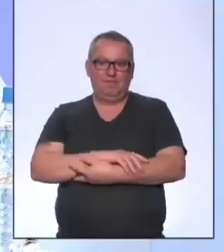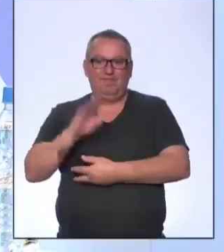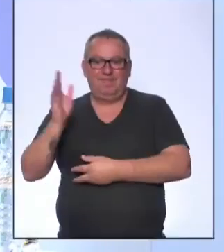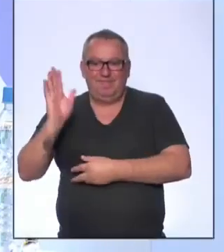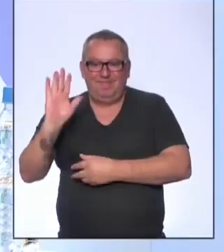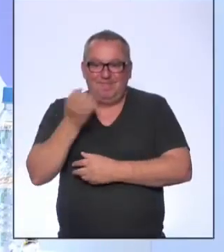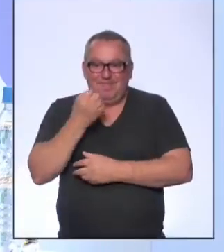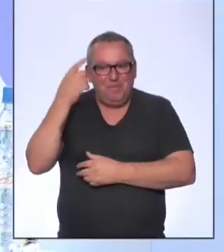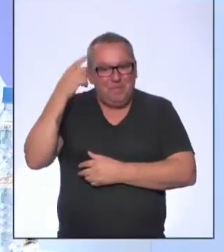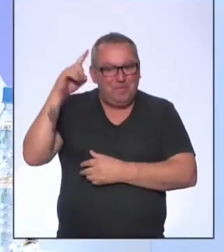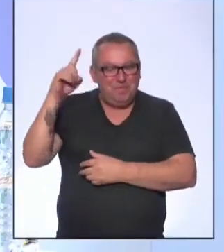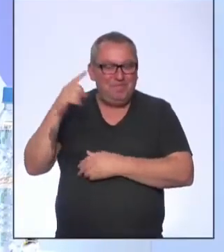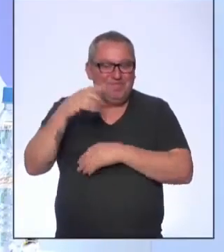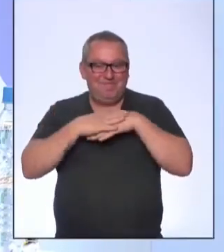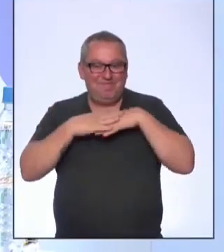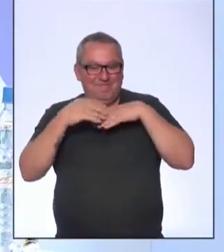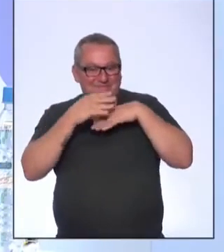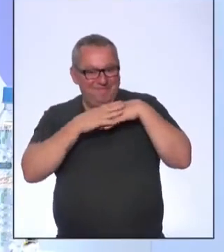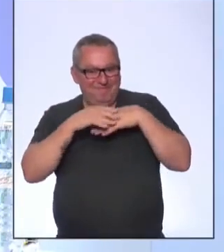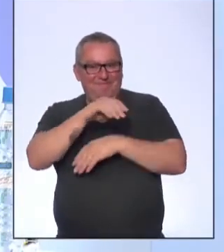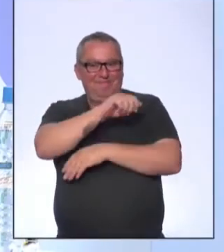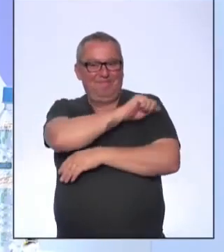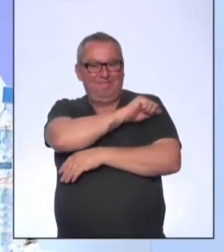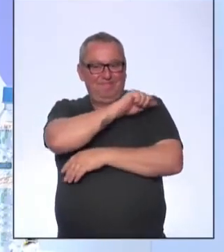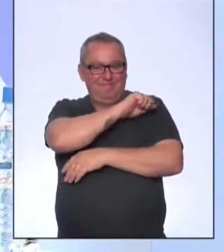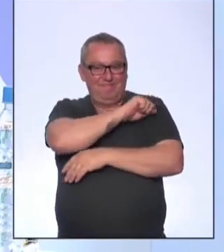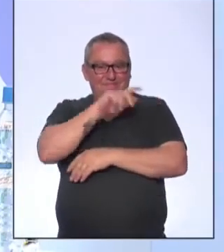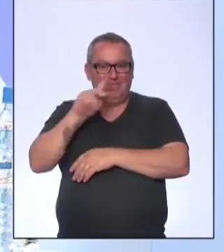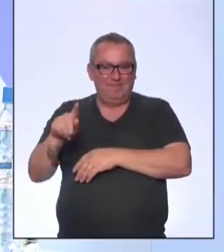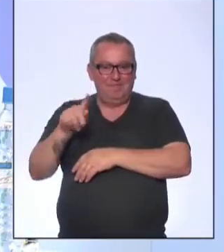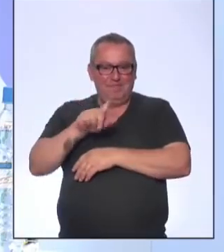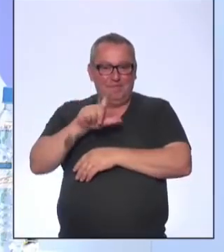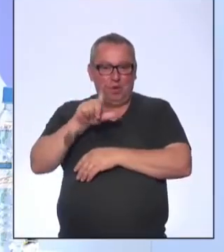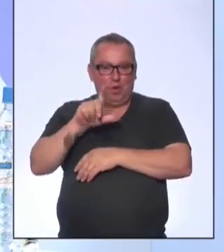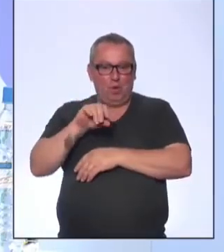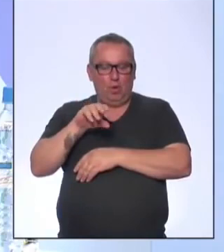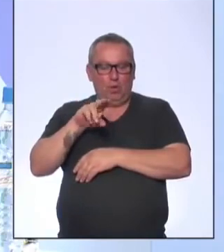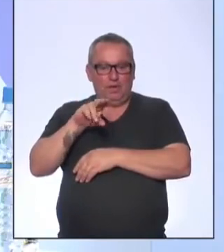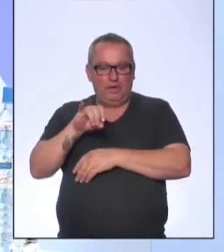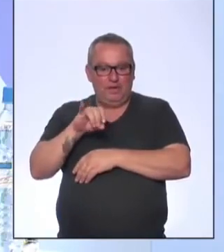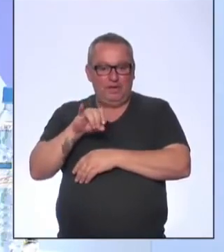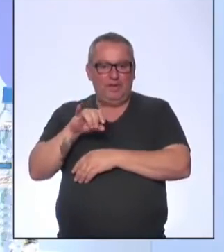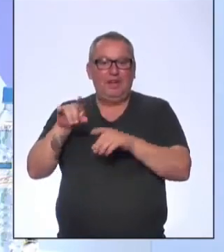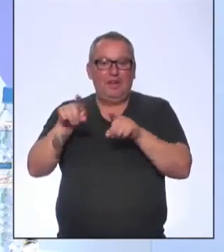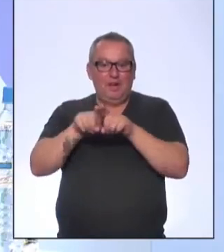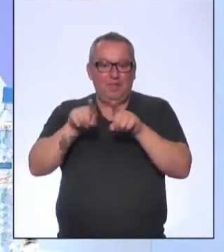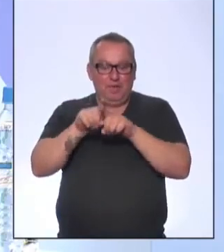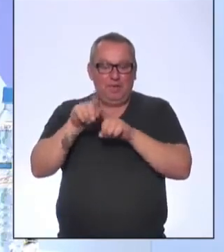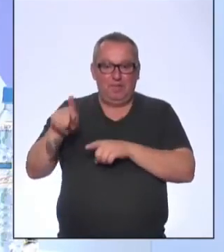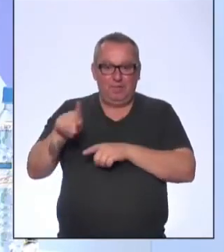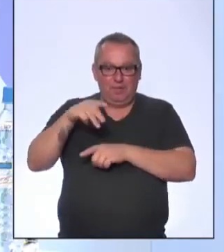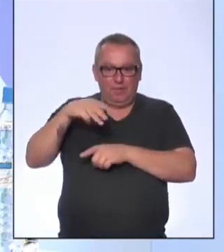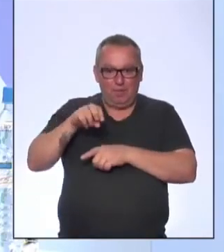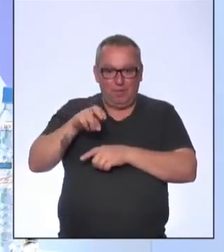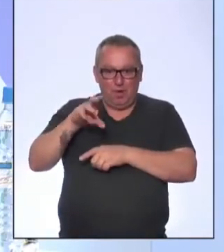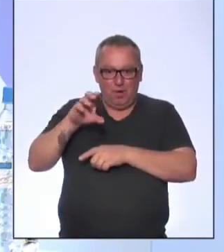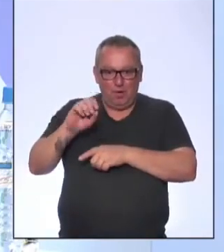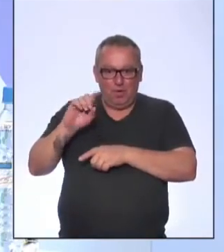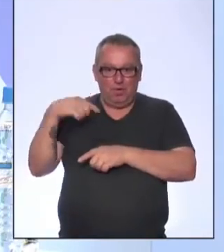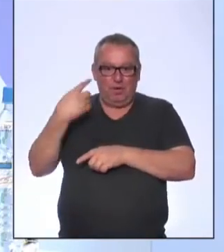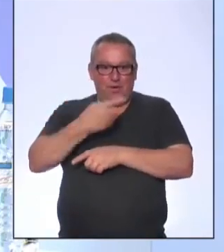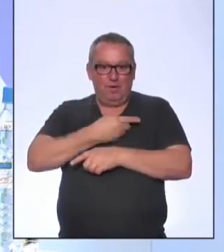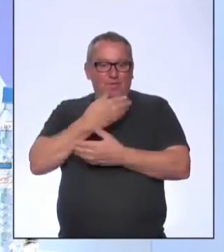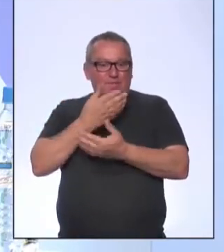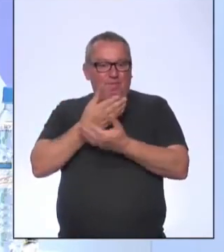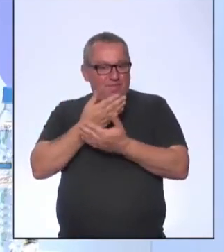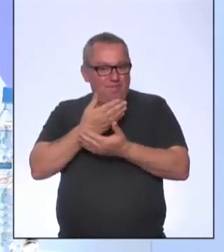Bom dia, queridos alunos. Eu sou a professora Lucy e hoje eu estou aqui com o professor Mauro para a nossa aula de